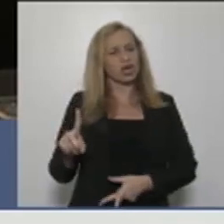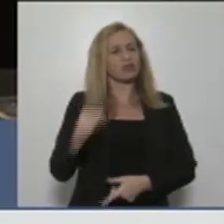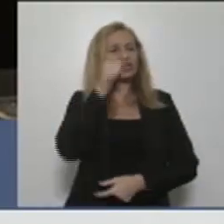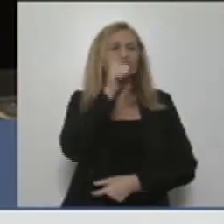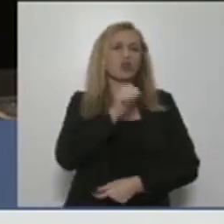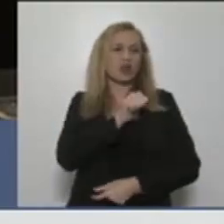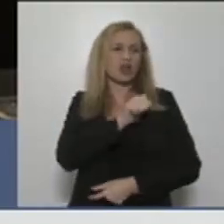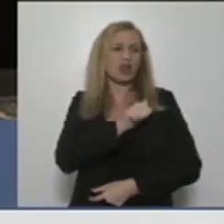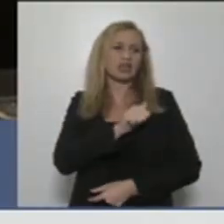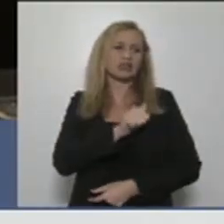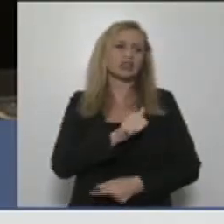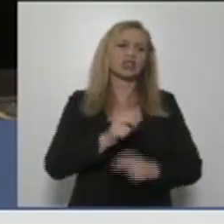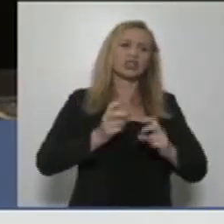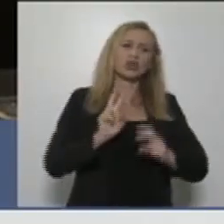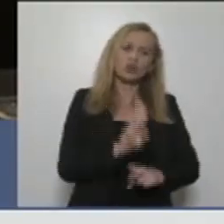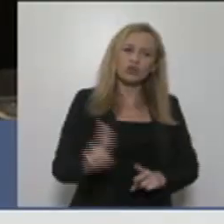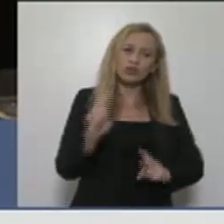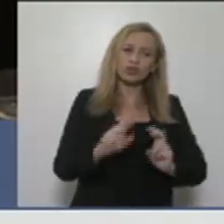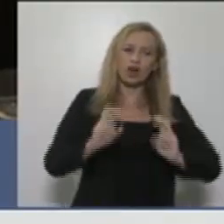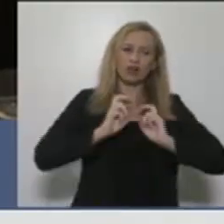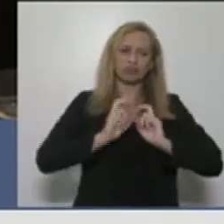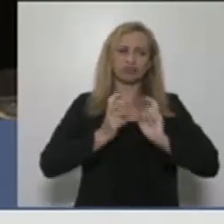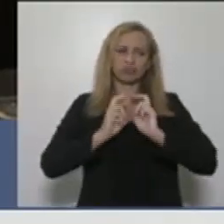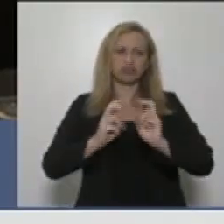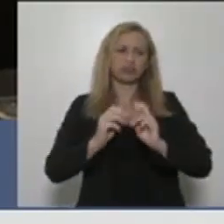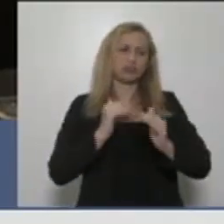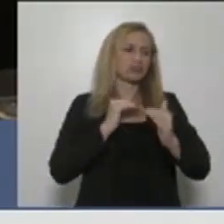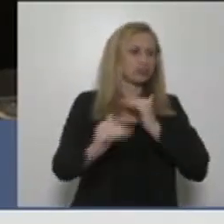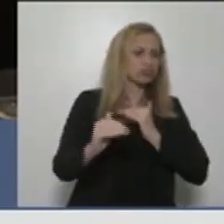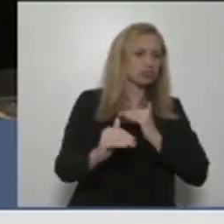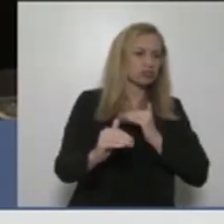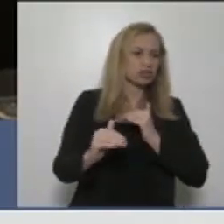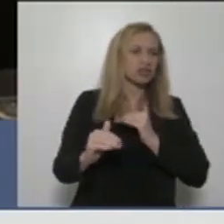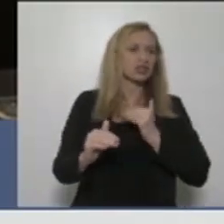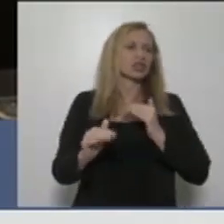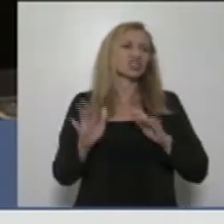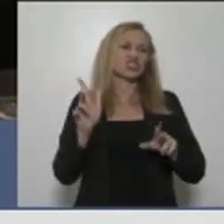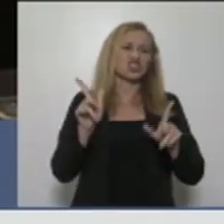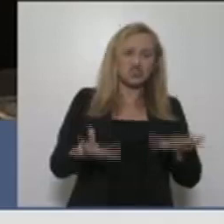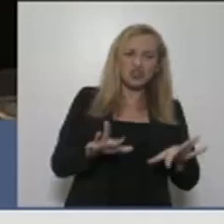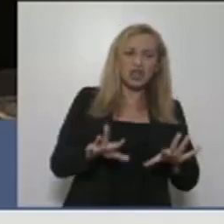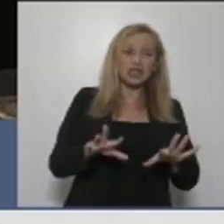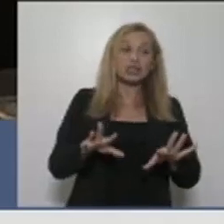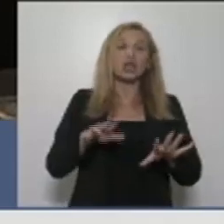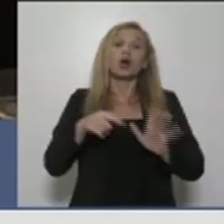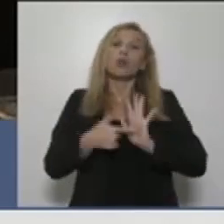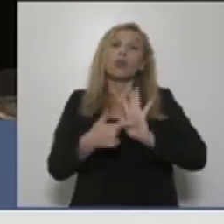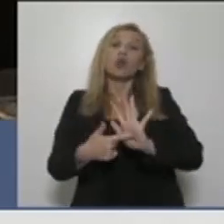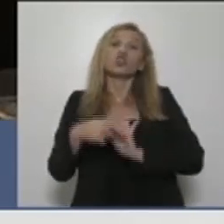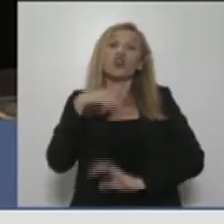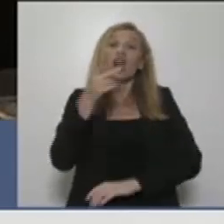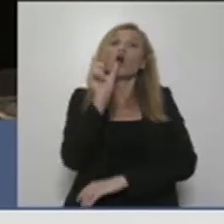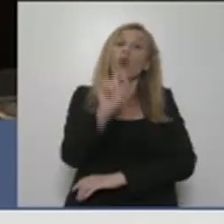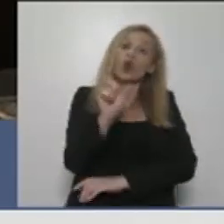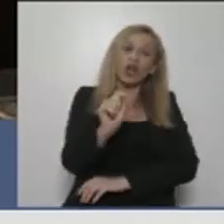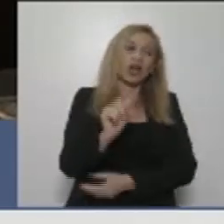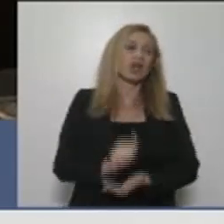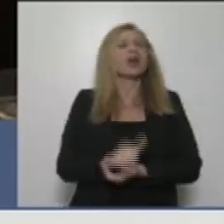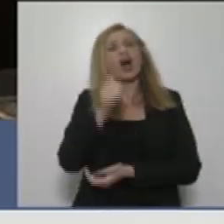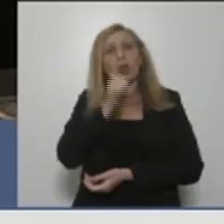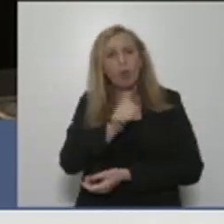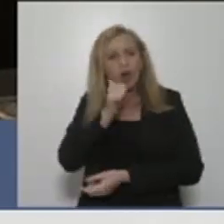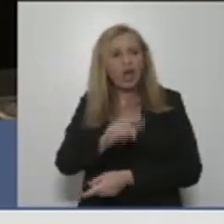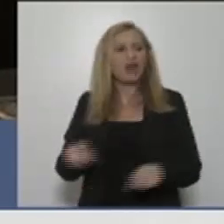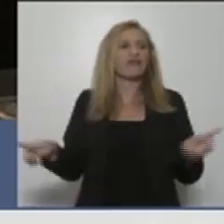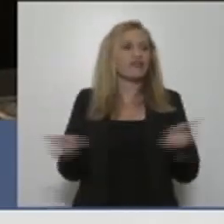as mulheres em vagões diferenciados, significa dizer que essas mulheres também,